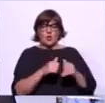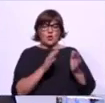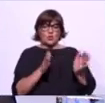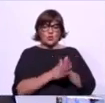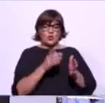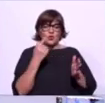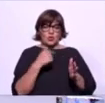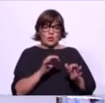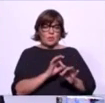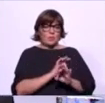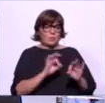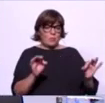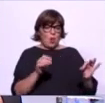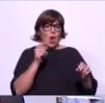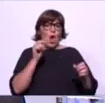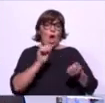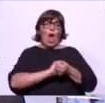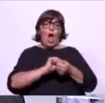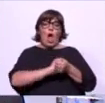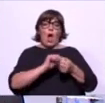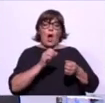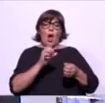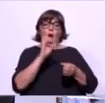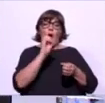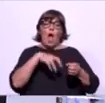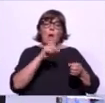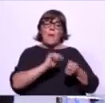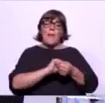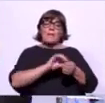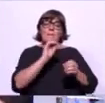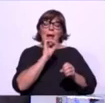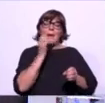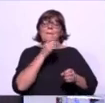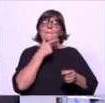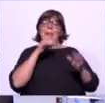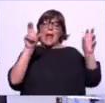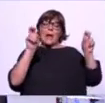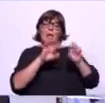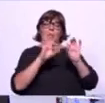perante o homo ao lava mais branco, já era tudo pleno